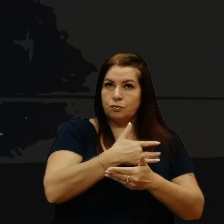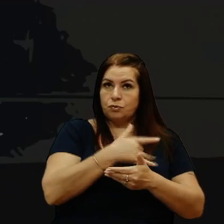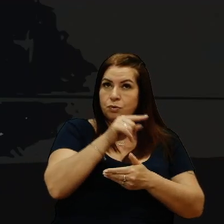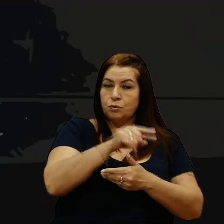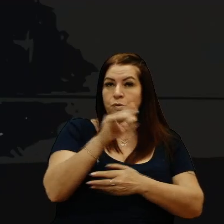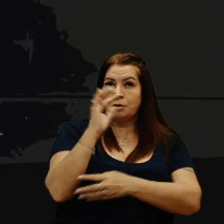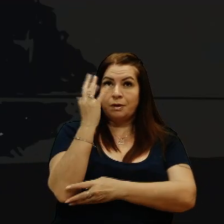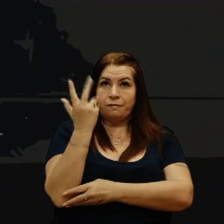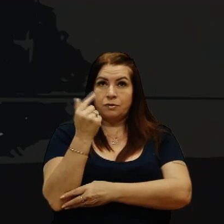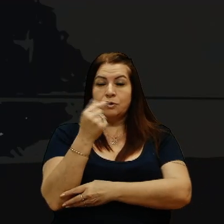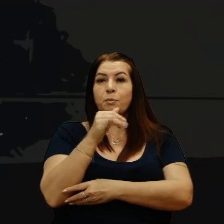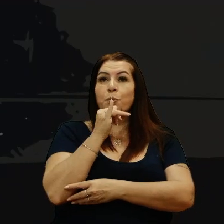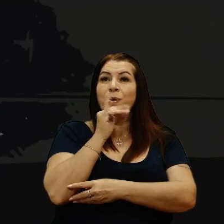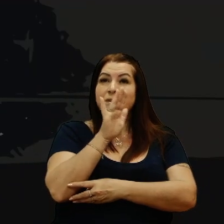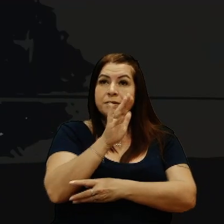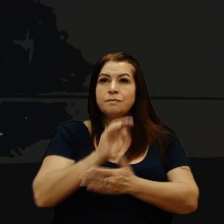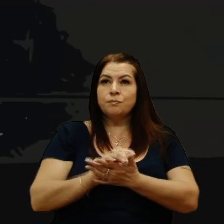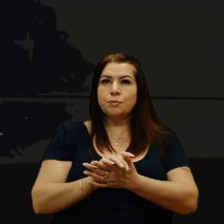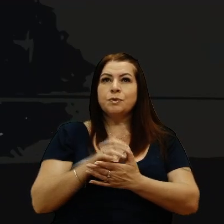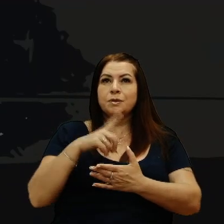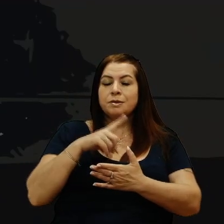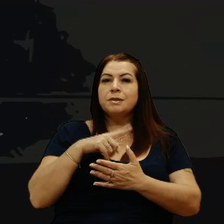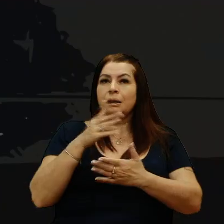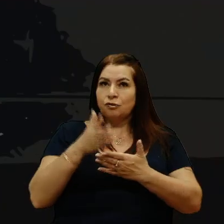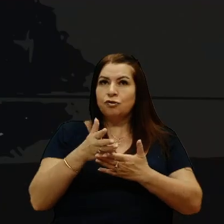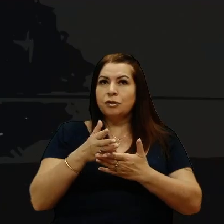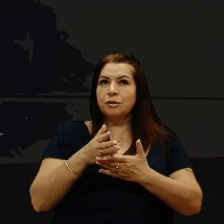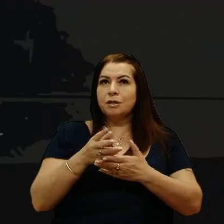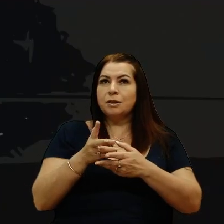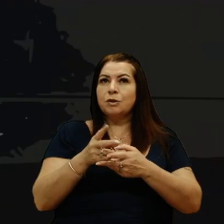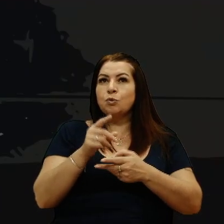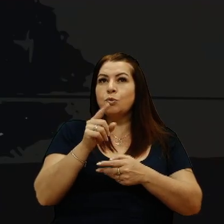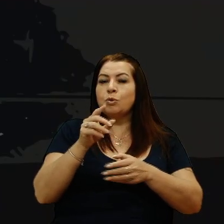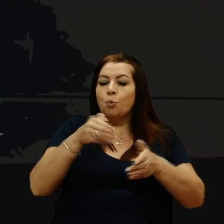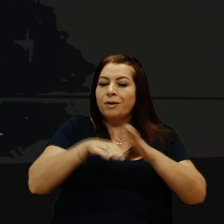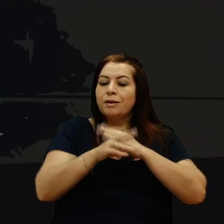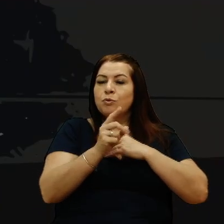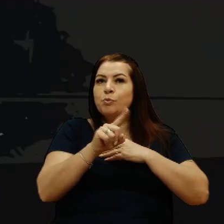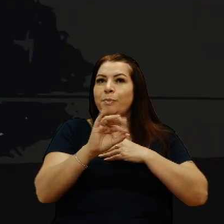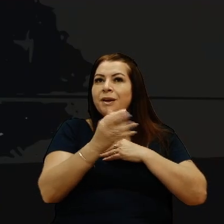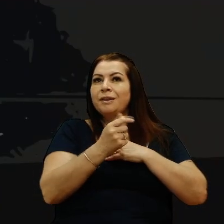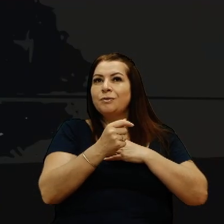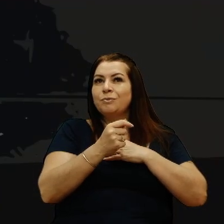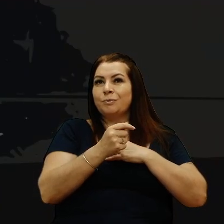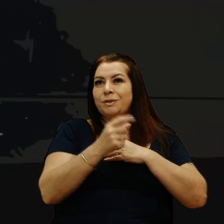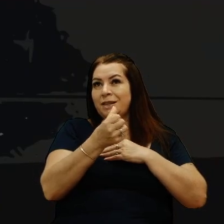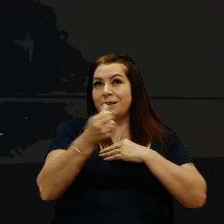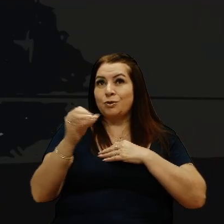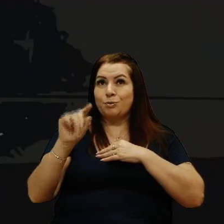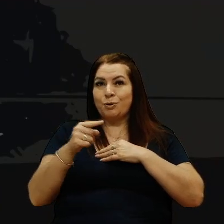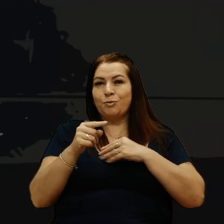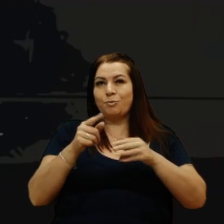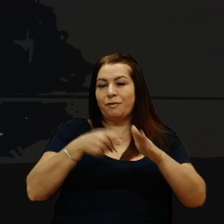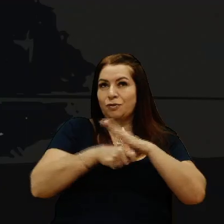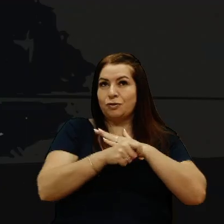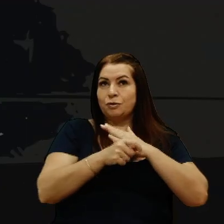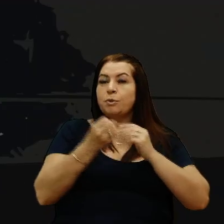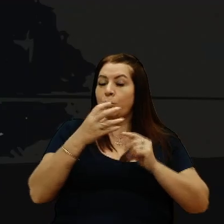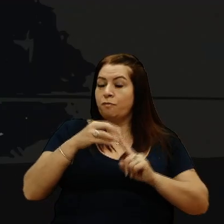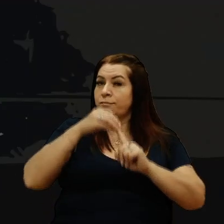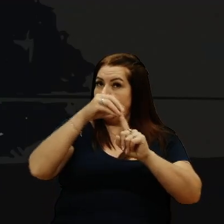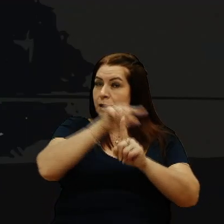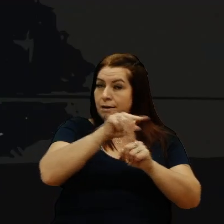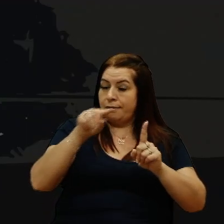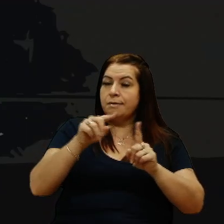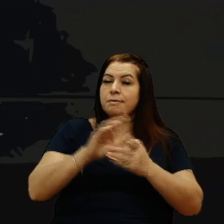dar um exemplo, nós temos já em caixa R$1.600.000 para investimento. E é bom destacar, colegas vereadores e vereadoras,